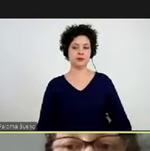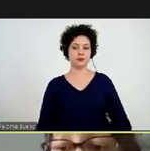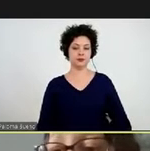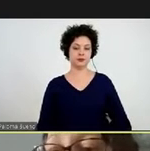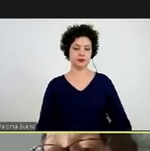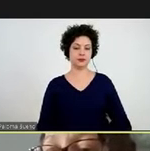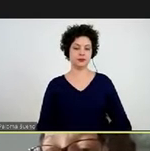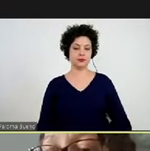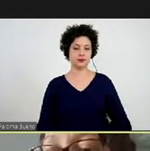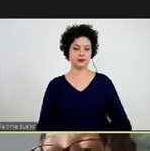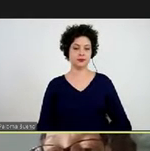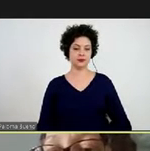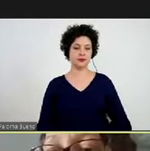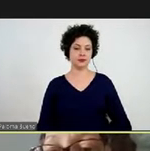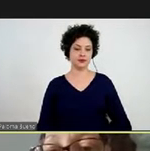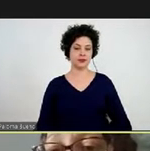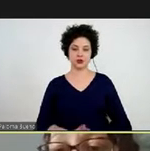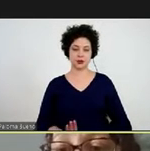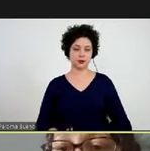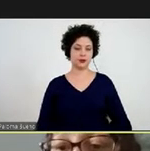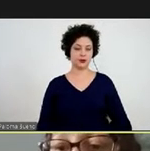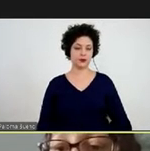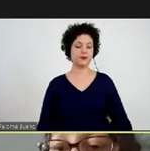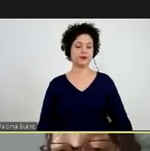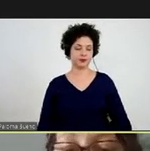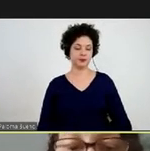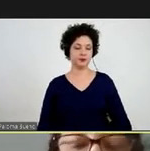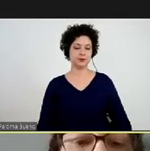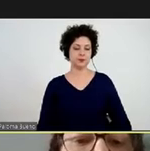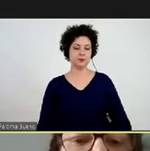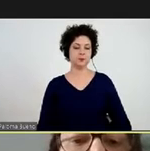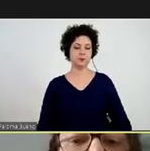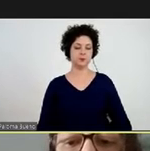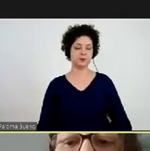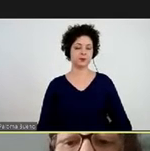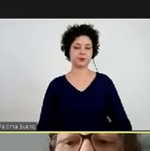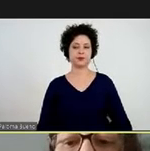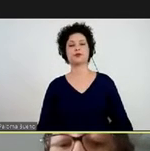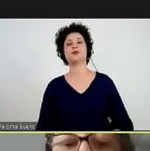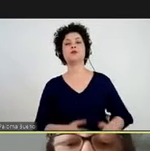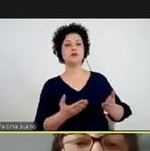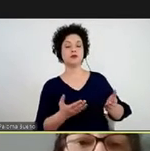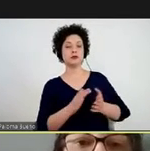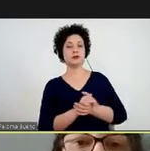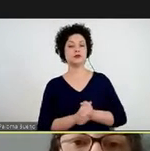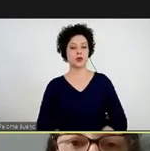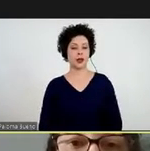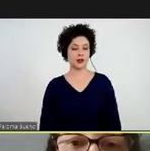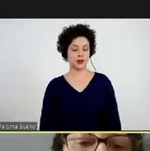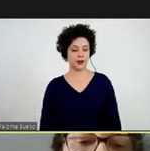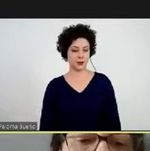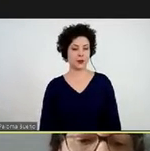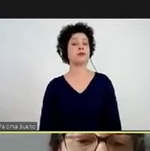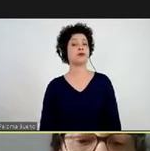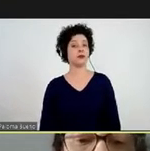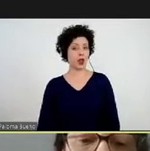Posso continuar? Voltou? Então, já a